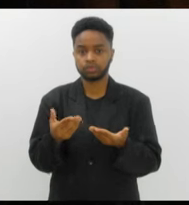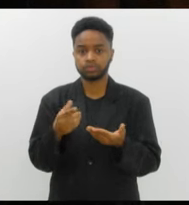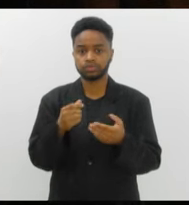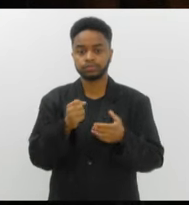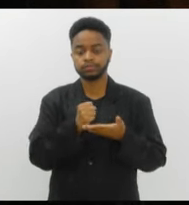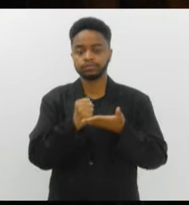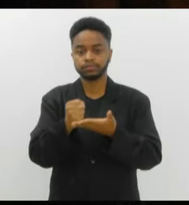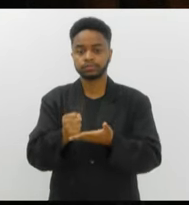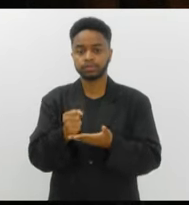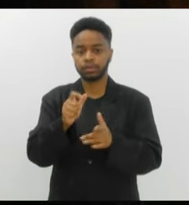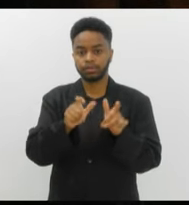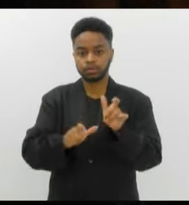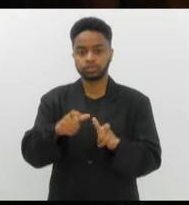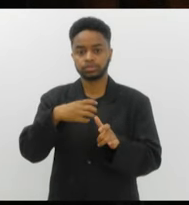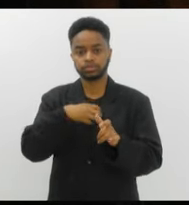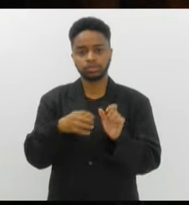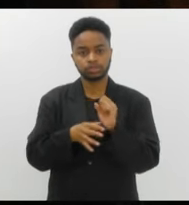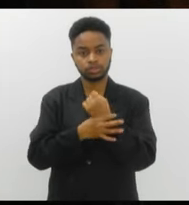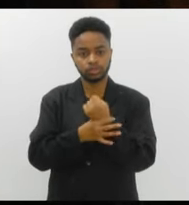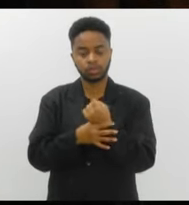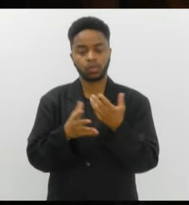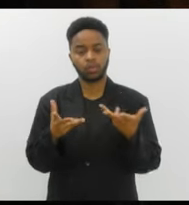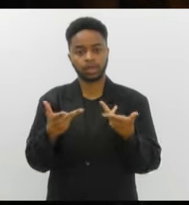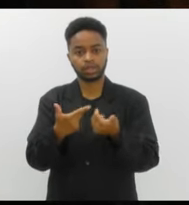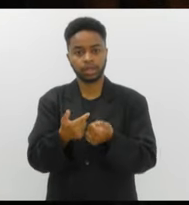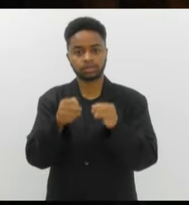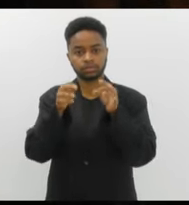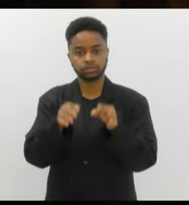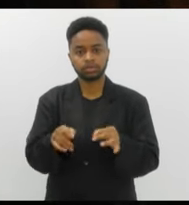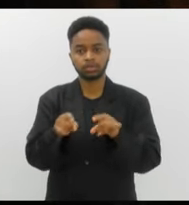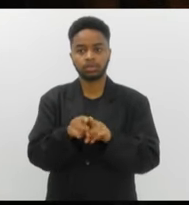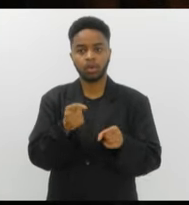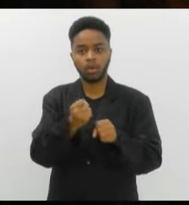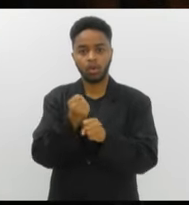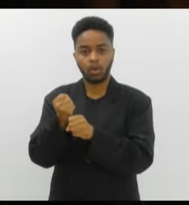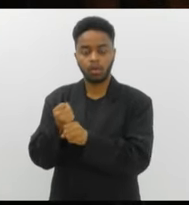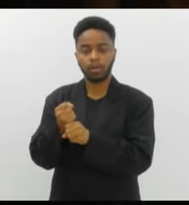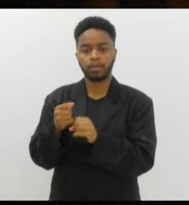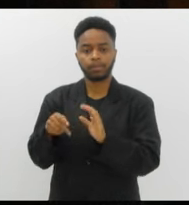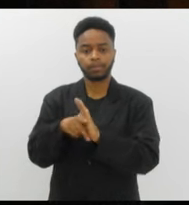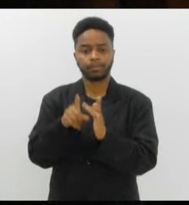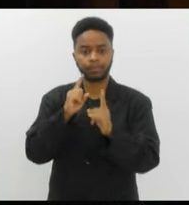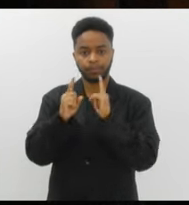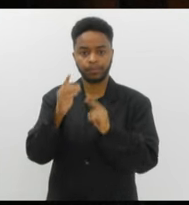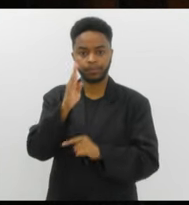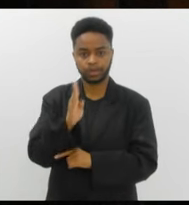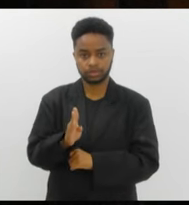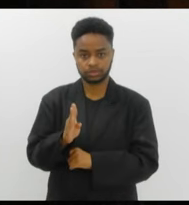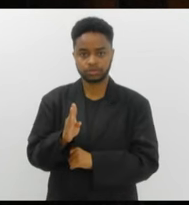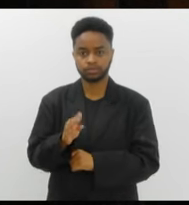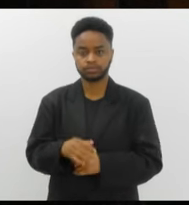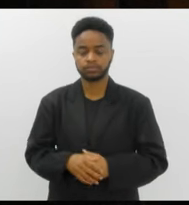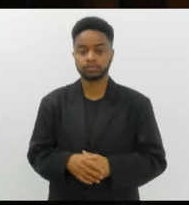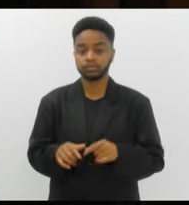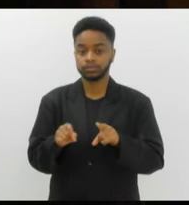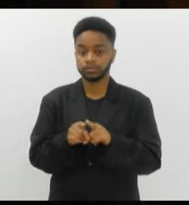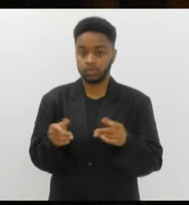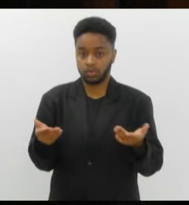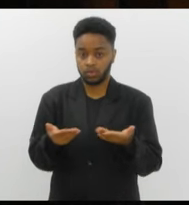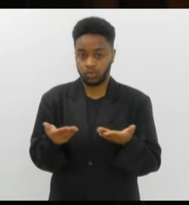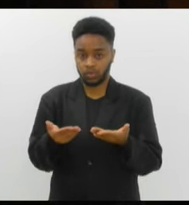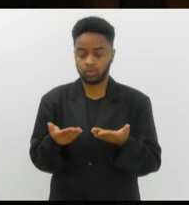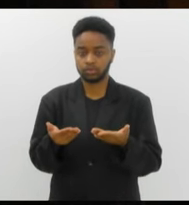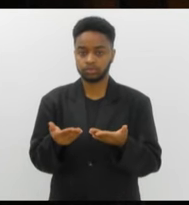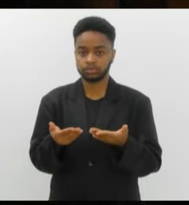pessoas com segurança, com qualidade, com dignidade, inclusive com as obras da Avenida Brasil que foram concluídas com a Transbrasil. Atendendo hoje,